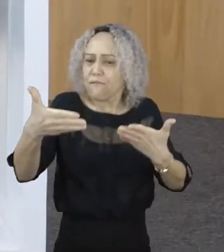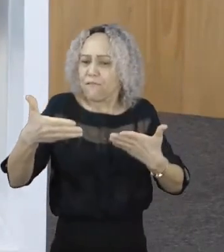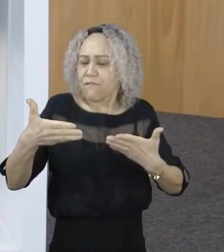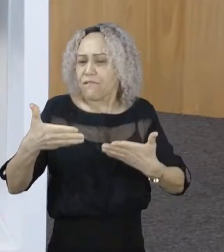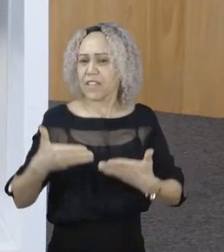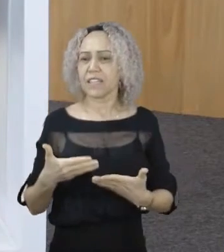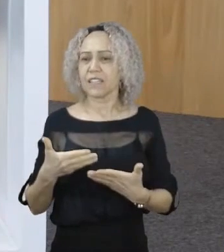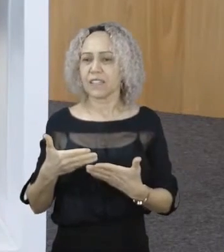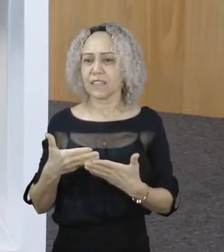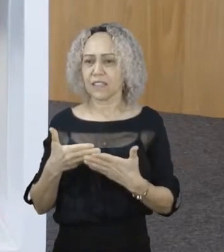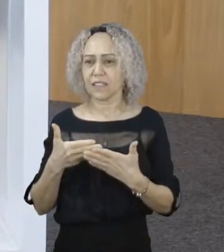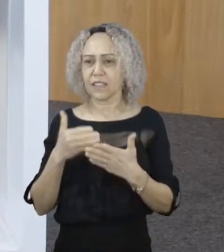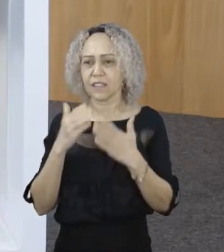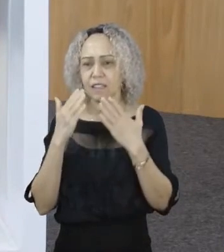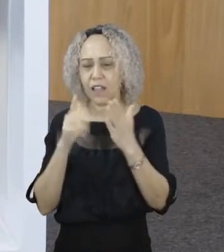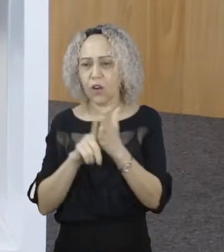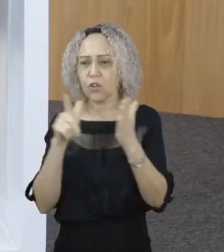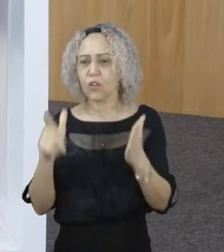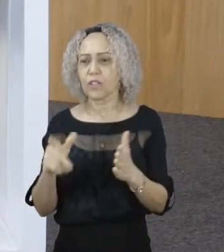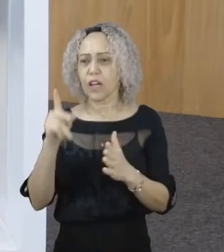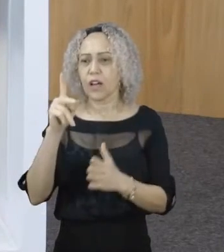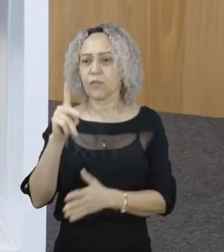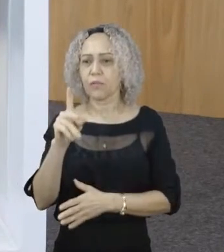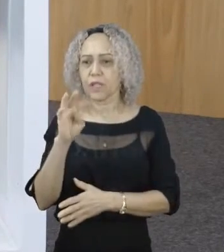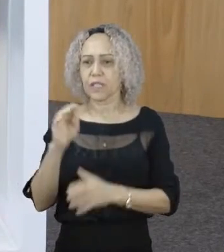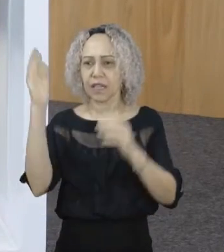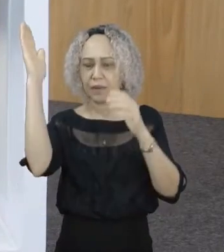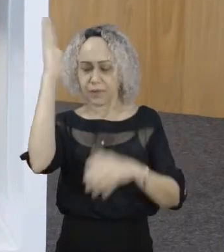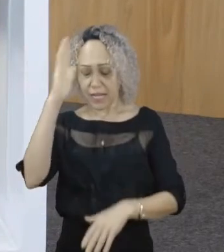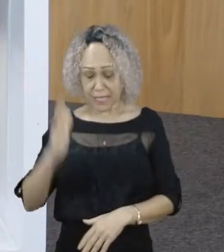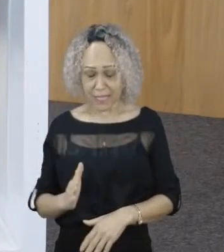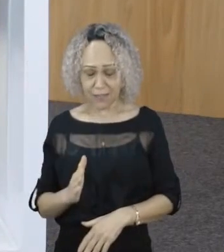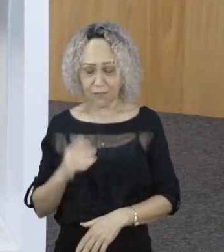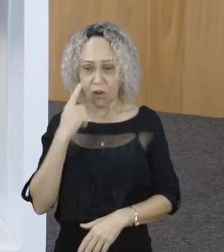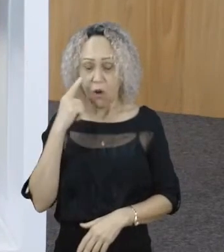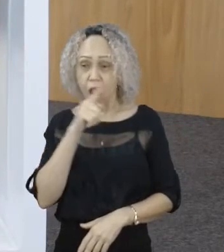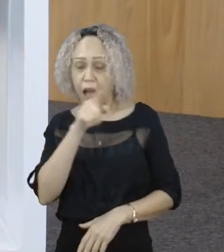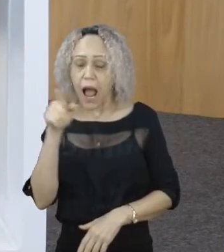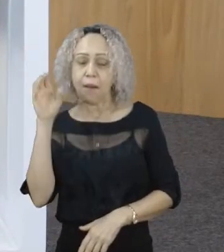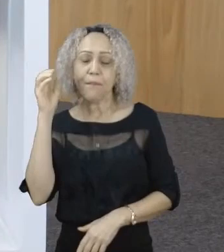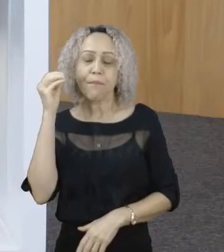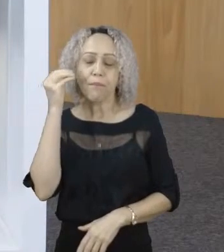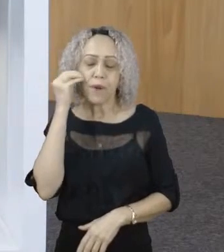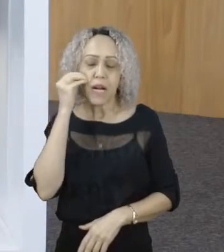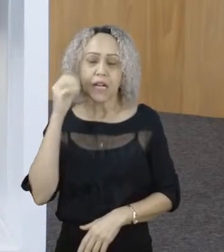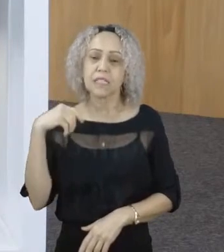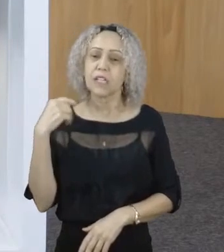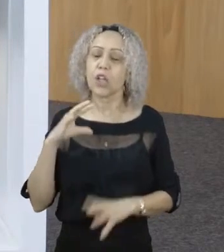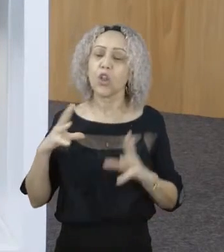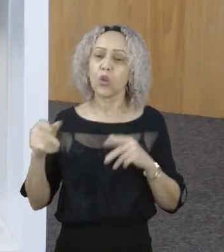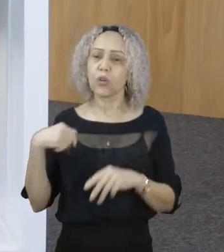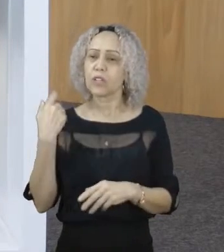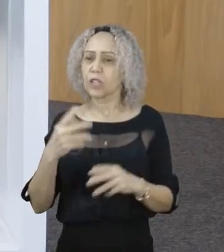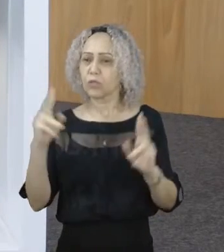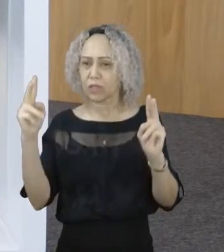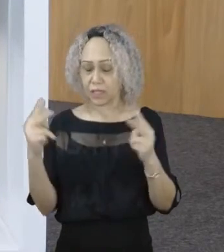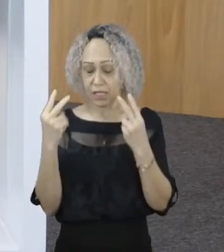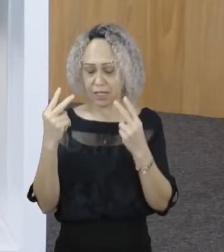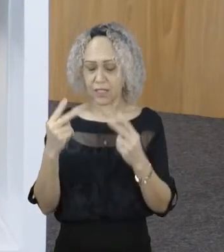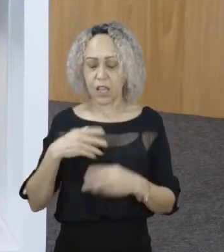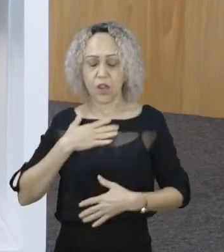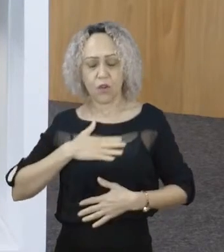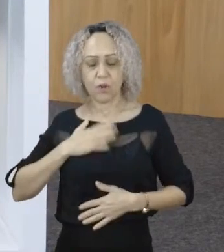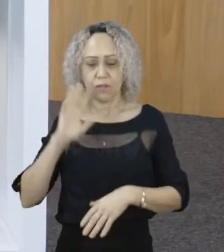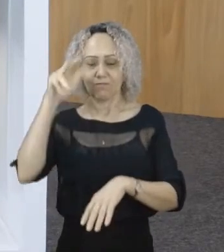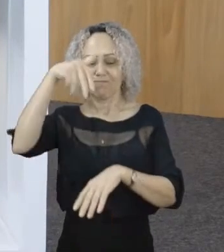Brasil. Olá, Amanda e todos que nos assistem. É um prazer estar novamente nesse programa